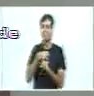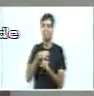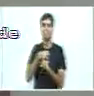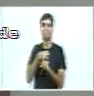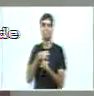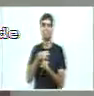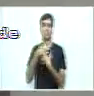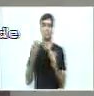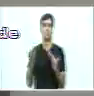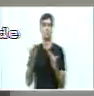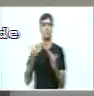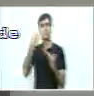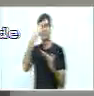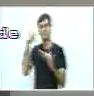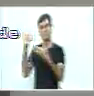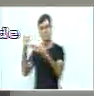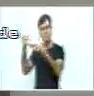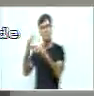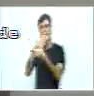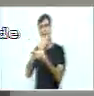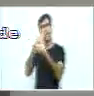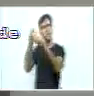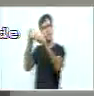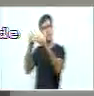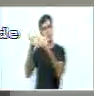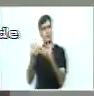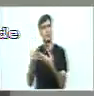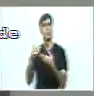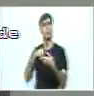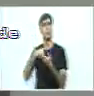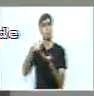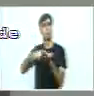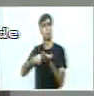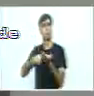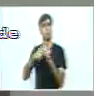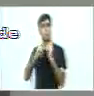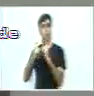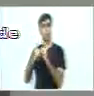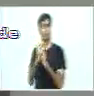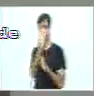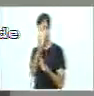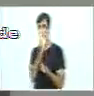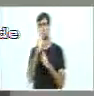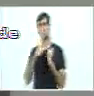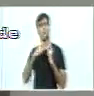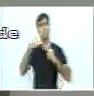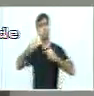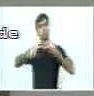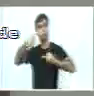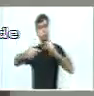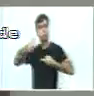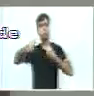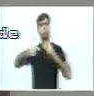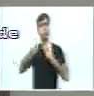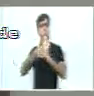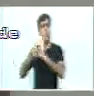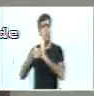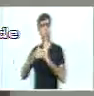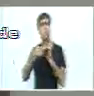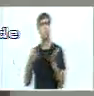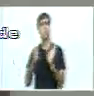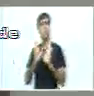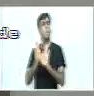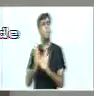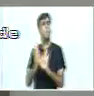gente ouvir o relato de que numa reunião séria, numa reunião para se debater as demandas